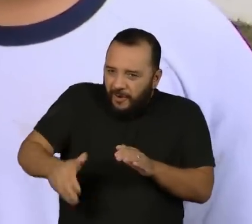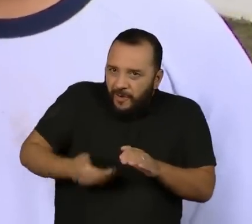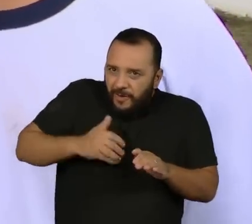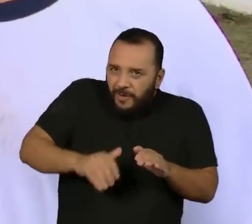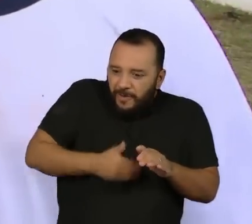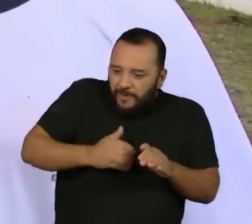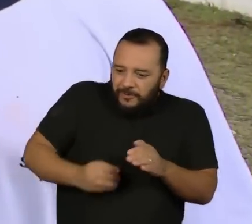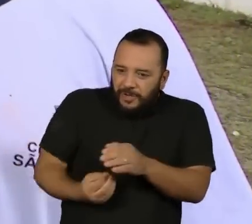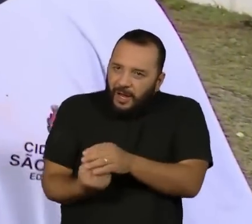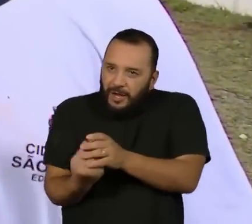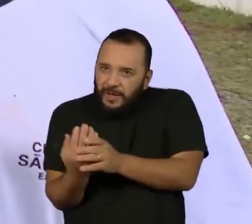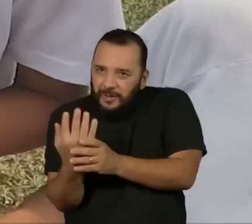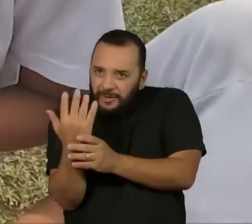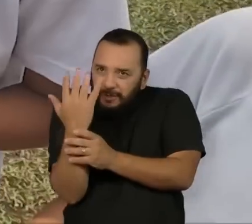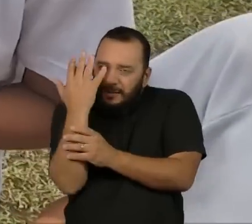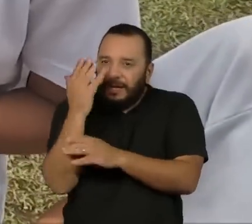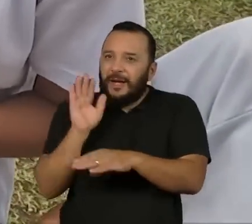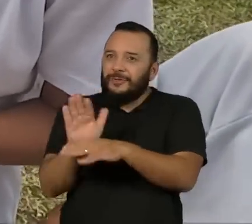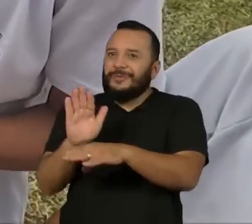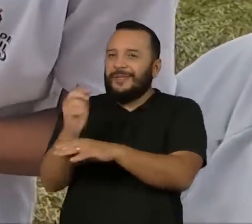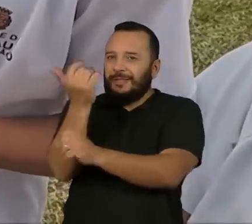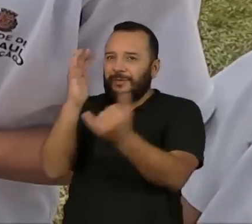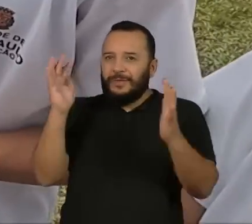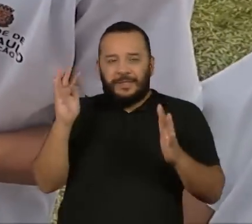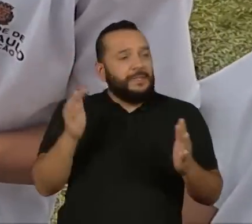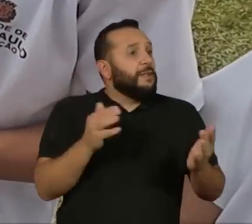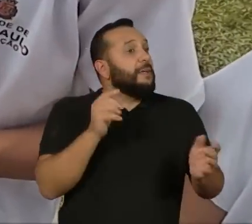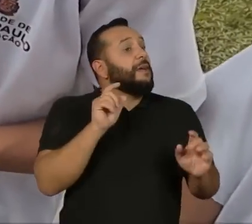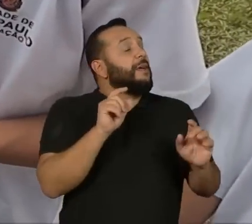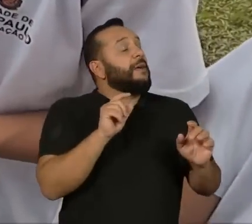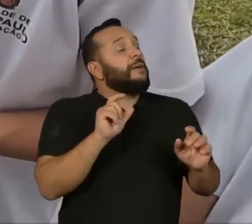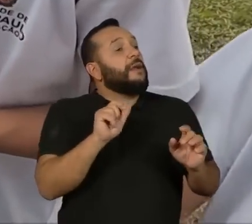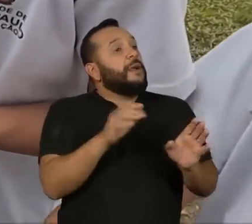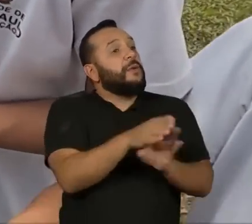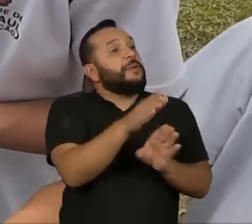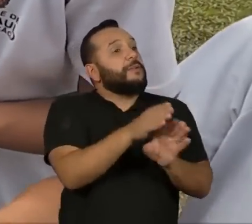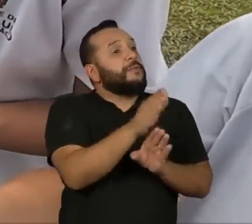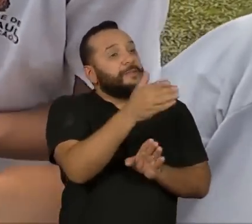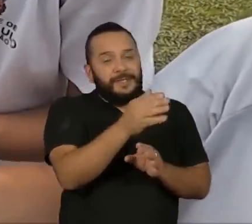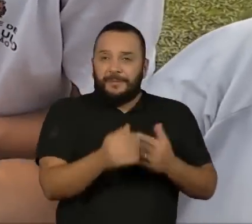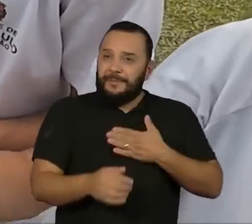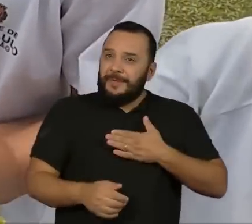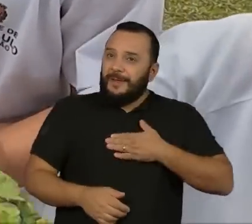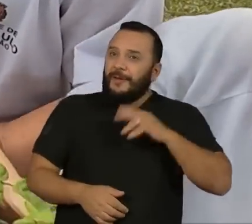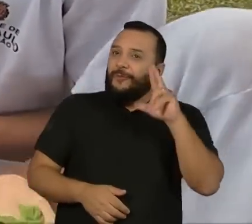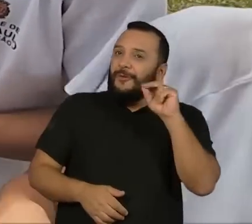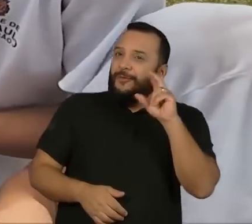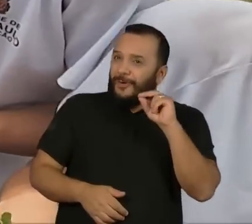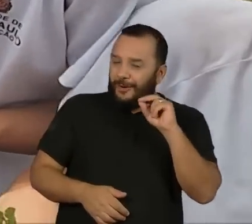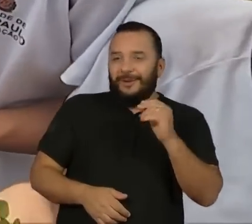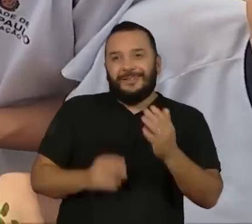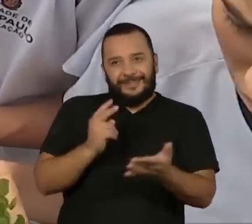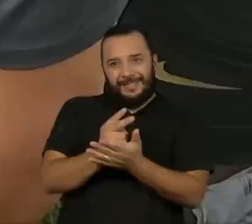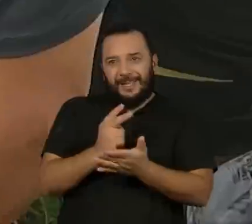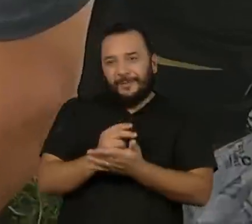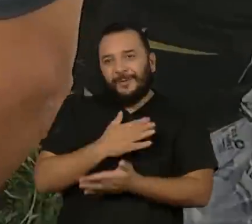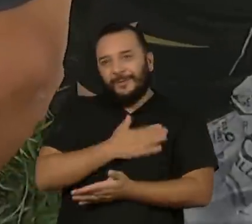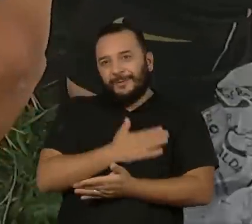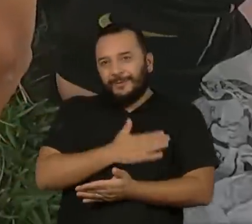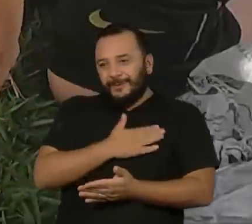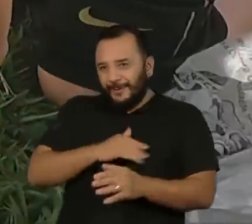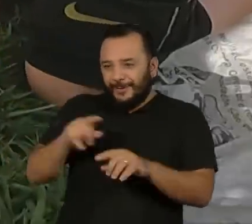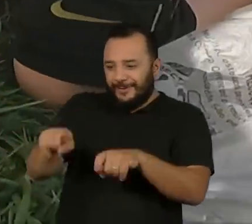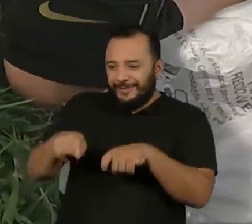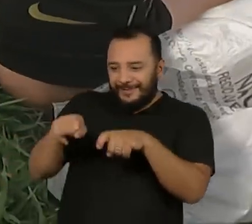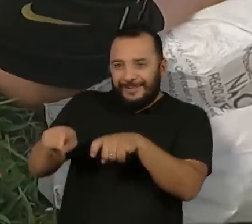para o bem da natureza. Quem que te orientou no plantio? A minha avó, ela sempre gostou de plantar. Às vezes eu subia